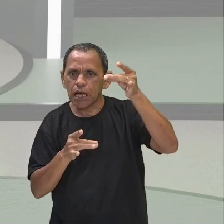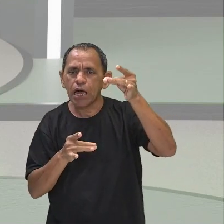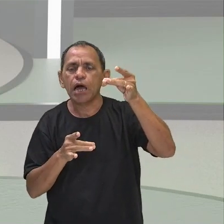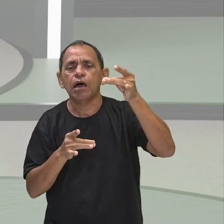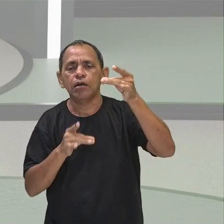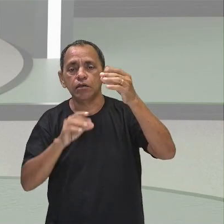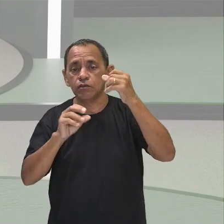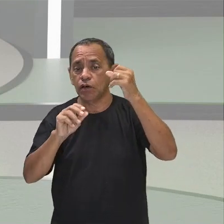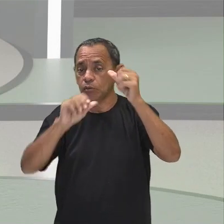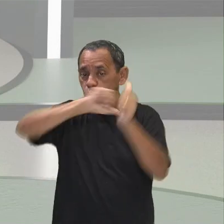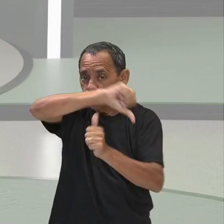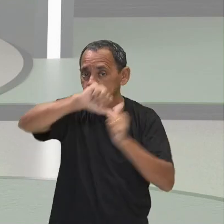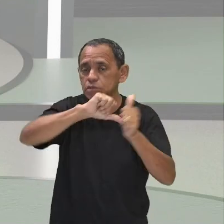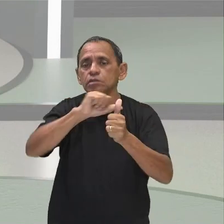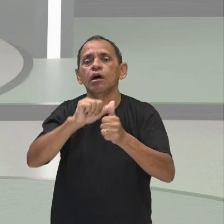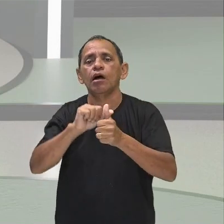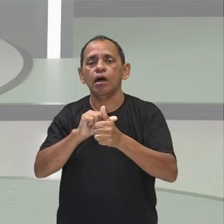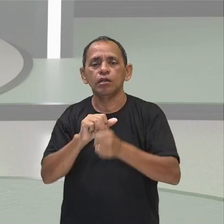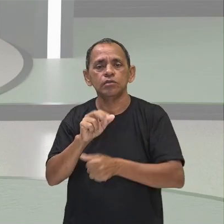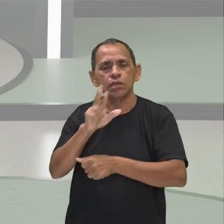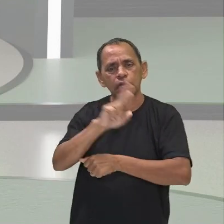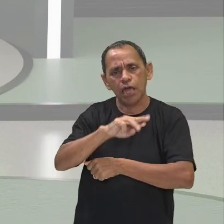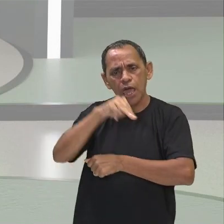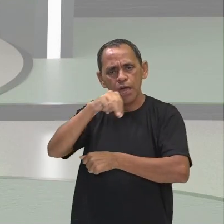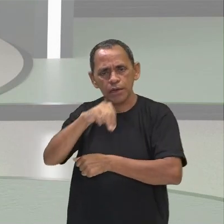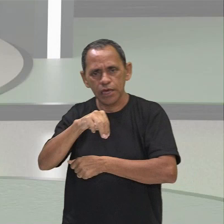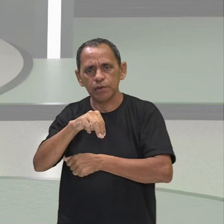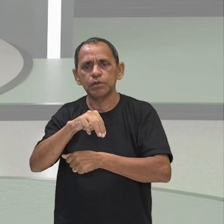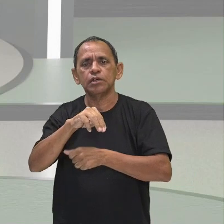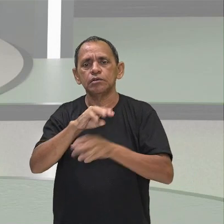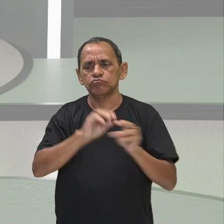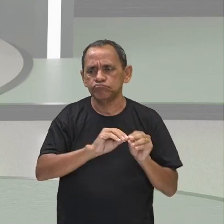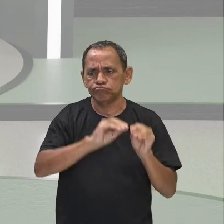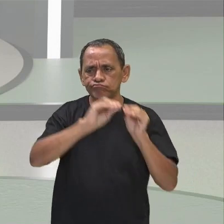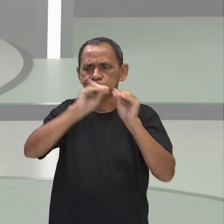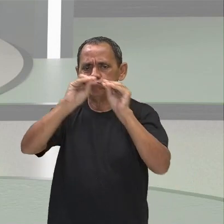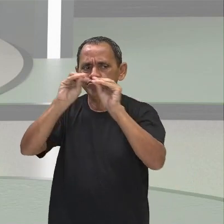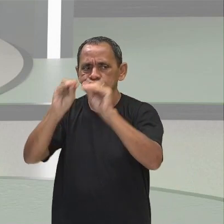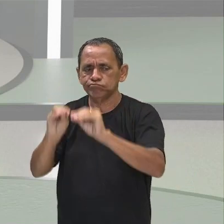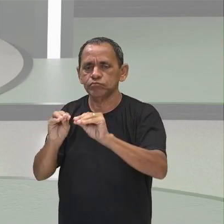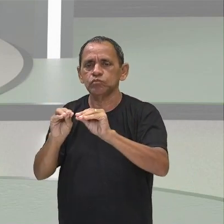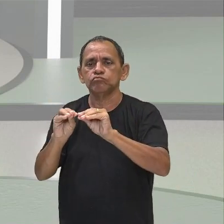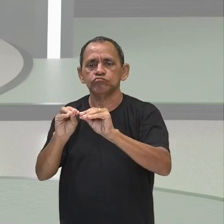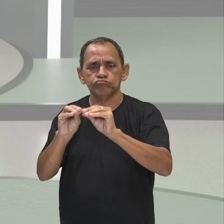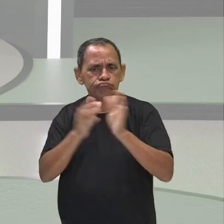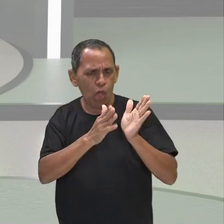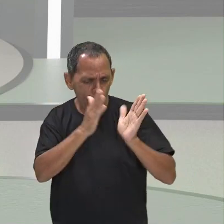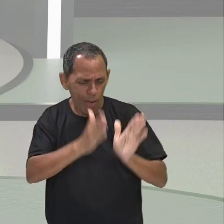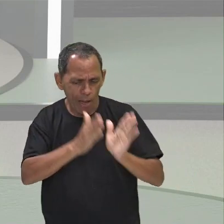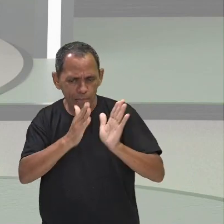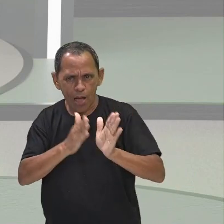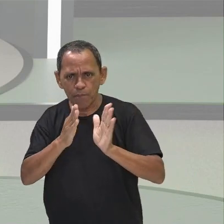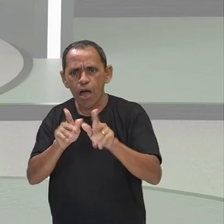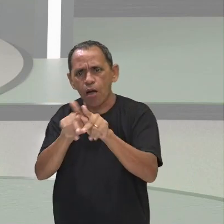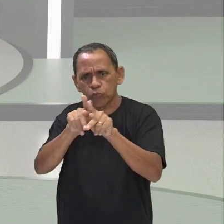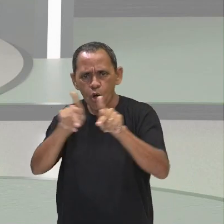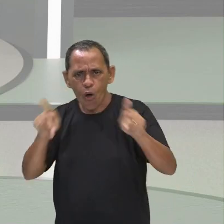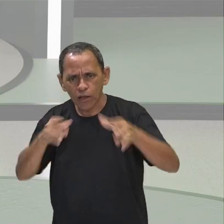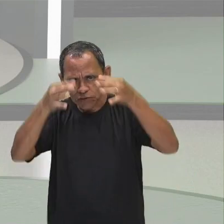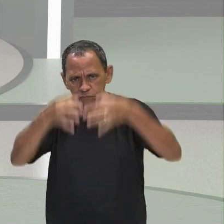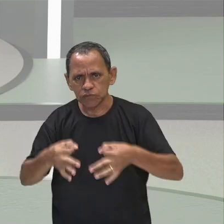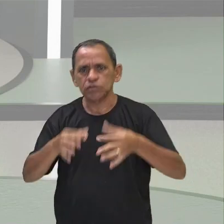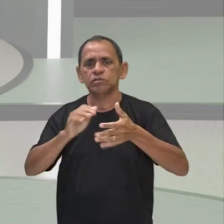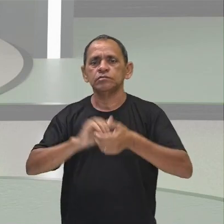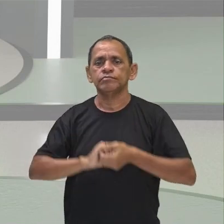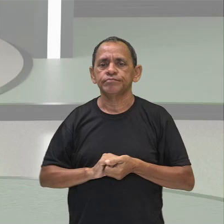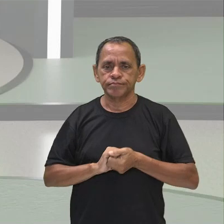mensageiro, esse mensageiro, como diz o nome, vai levar a mensagem da sequência exata de proteínas que precisam ser formadas